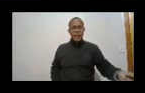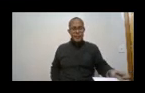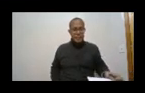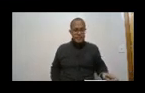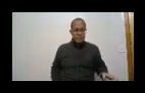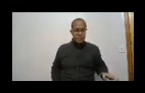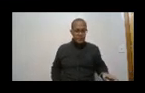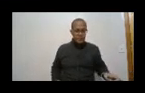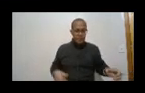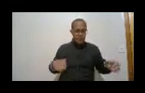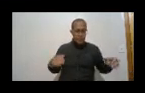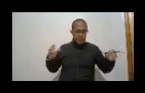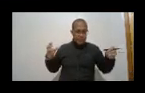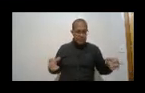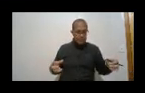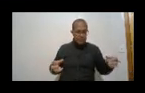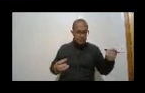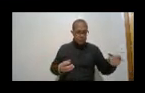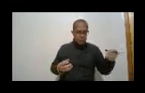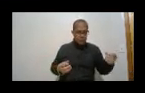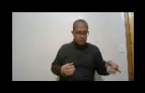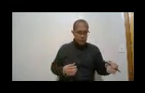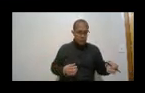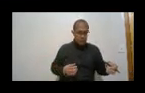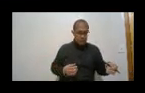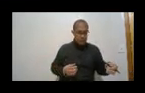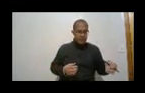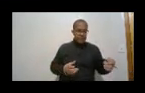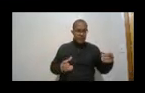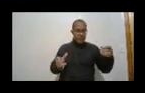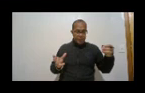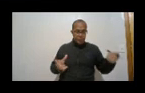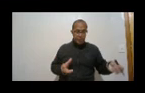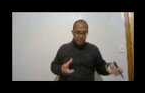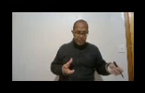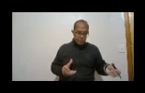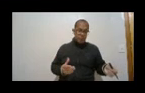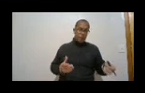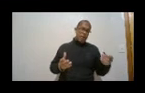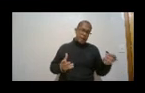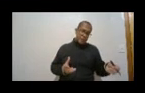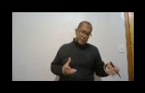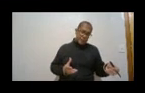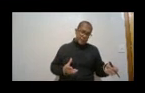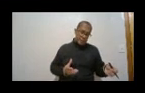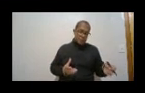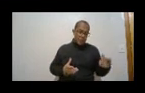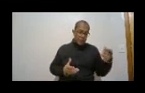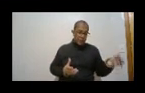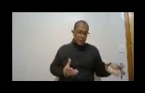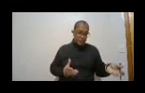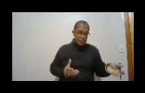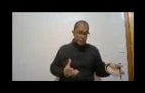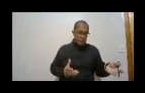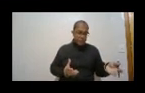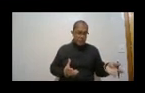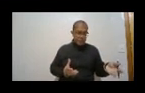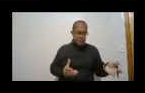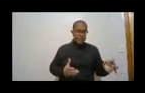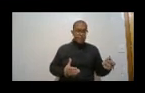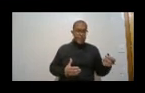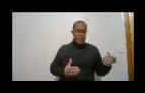para eliminação da droga. A importância da fase 1 e fase 2 a nível hepático, mais uma vez ressalto, não é só